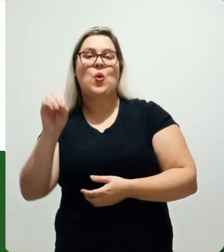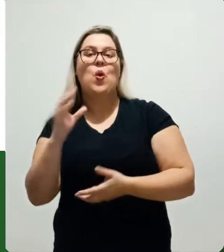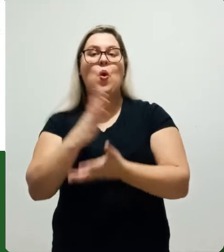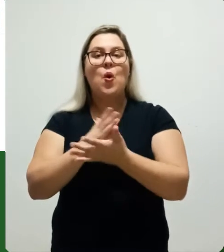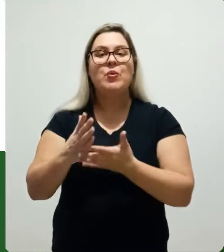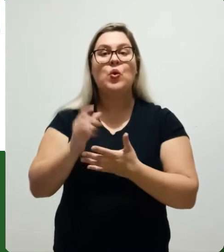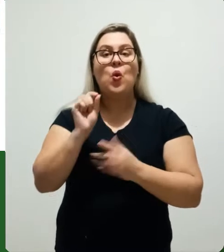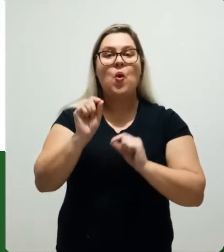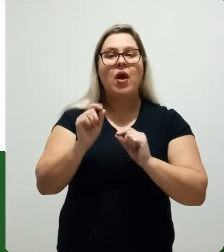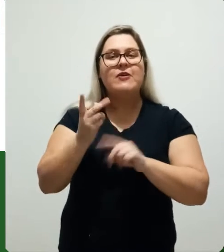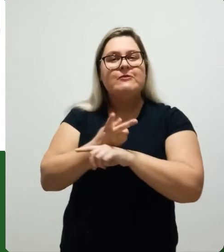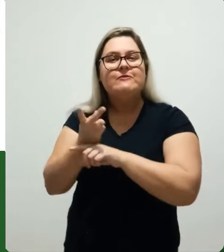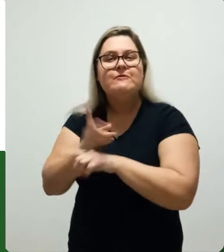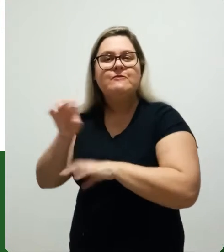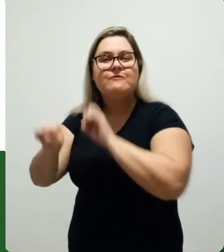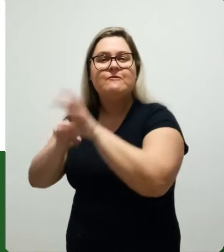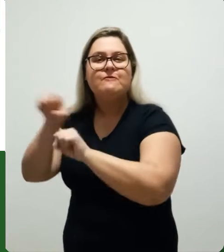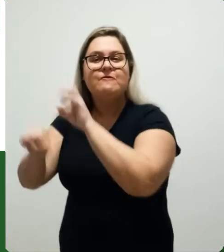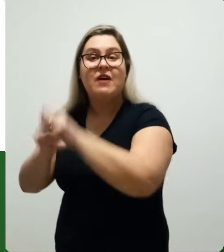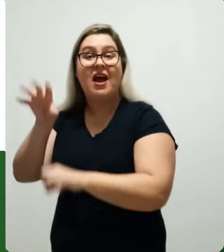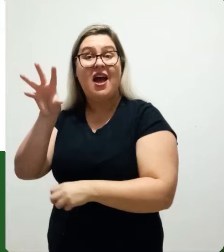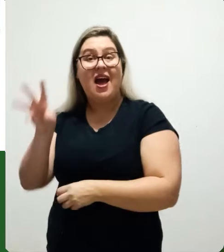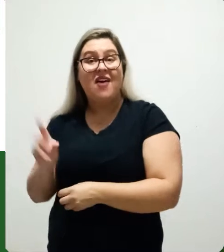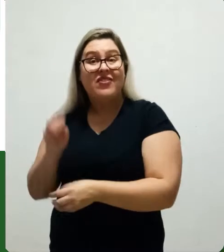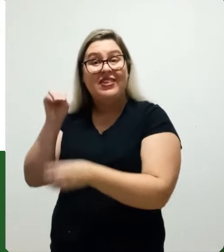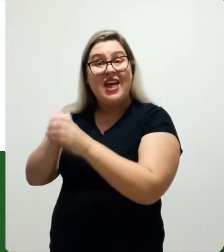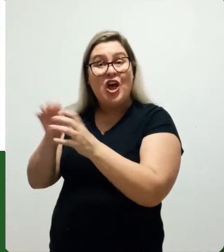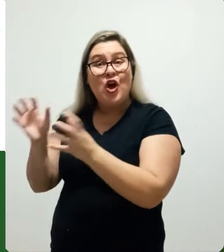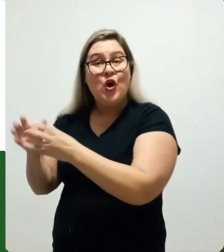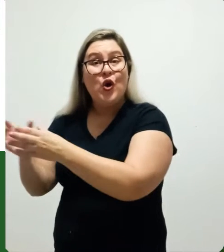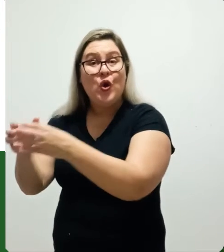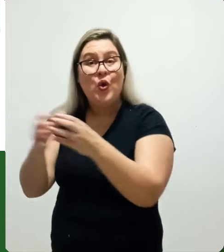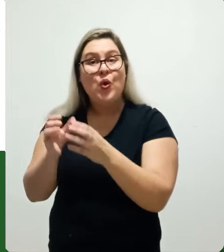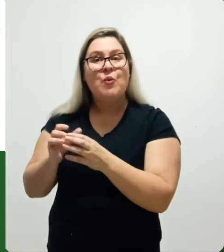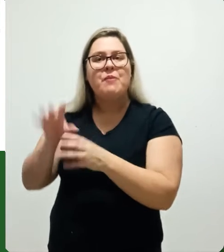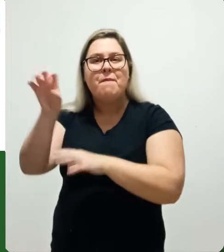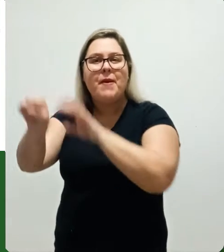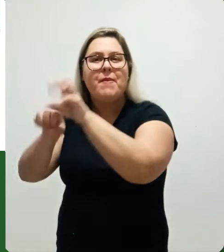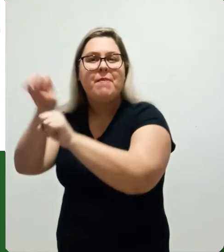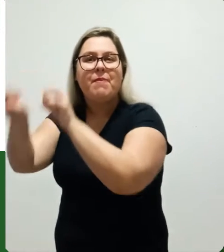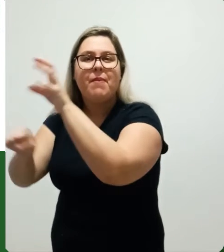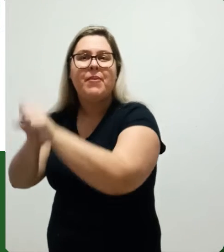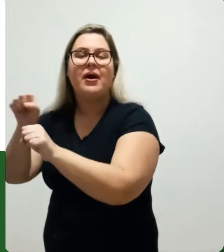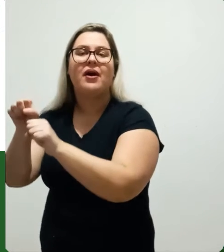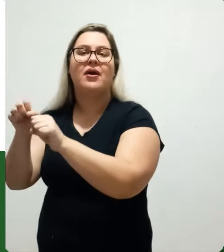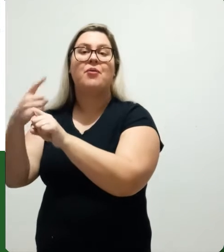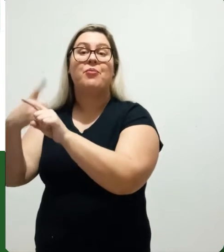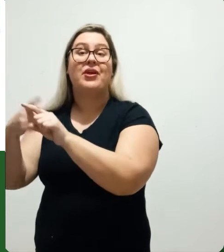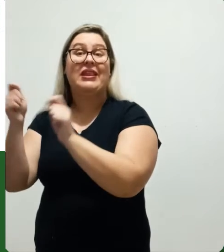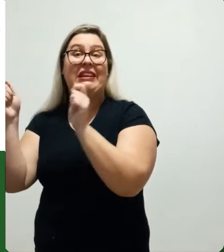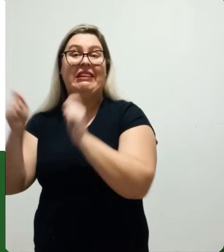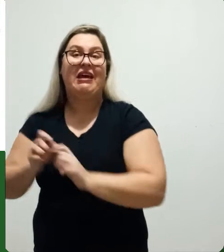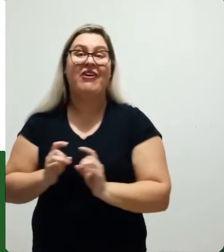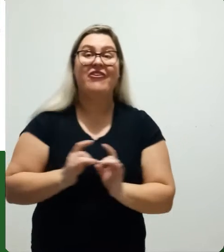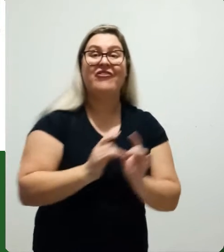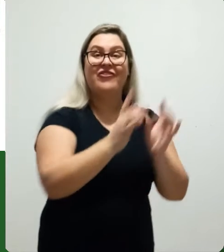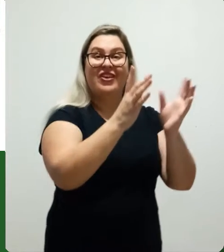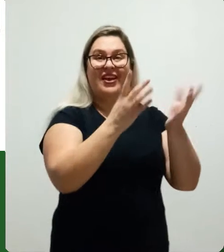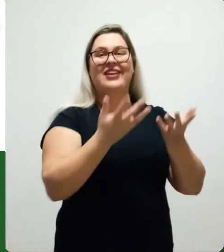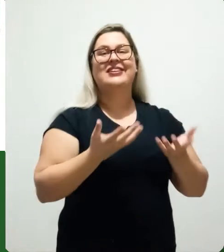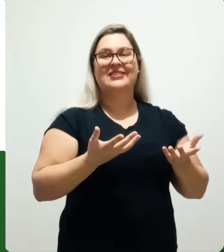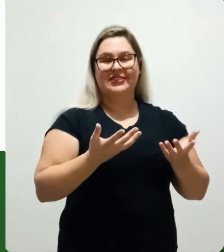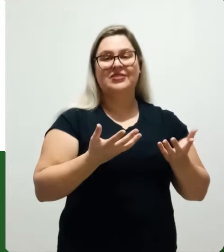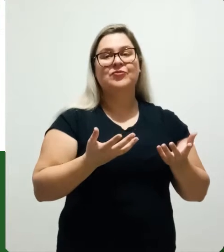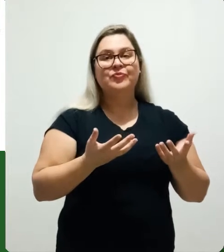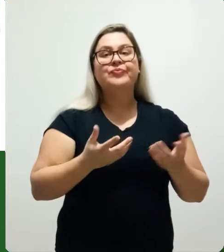tentar capturar escravos entre os próprios africanos, de grupos, e aí, como eles têm a possibilidade de venda, tá, você